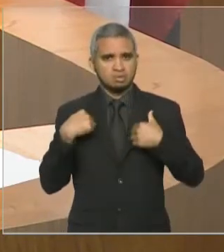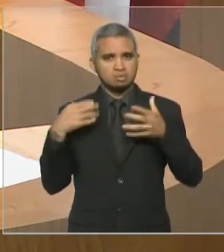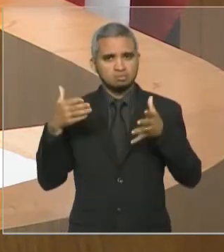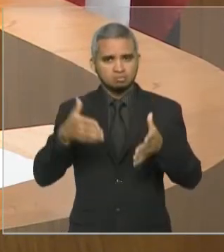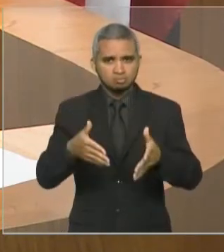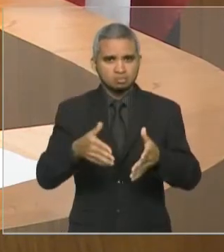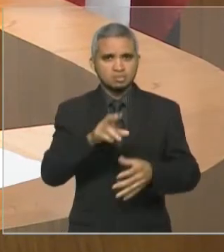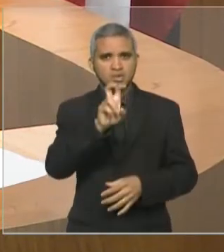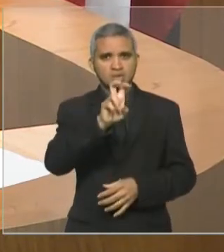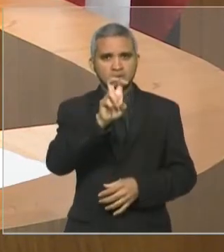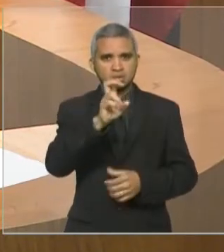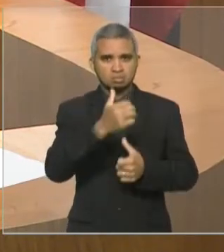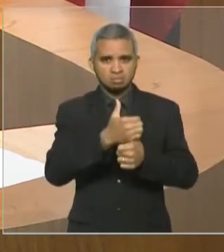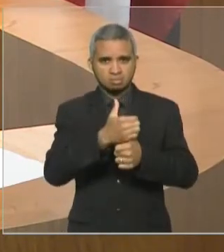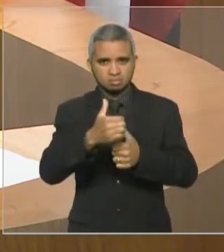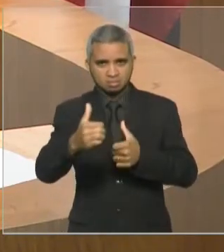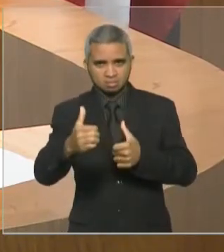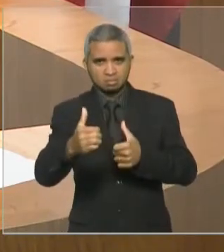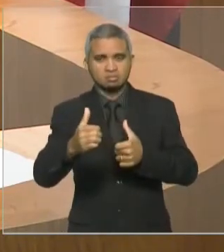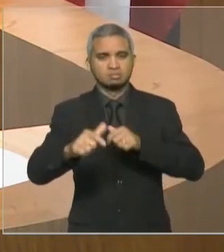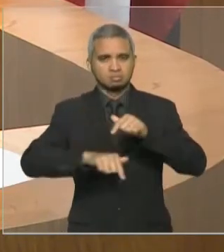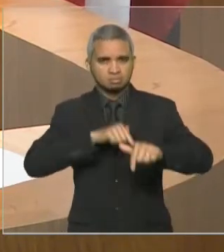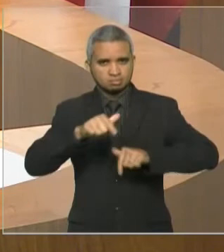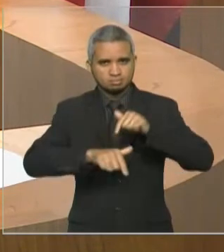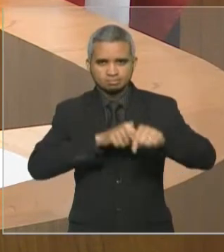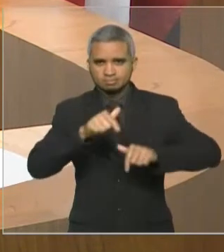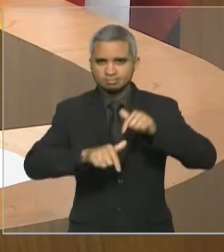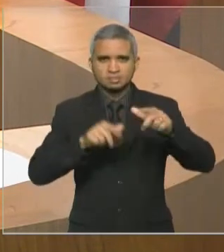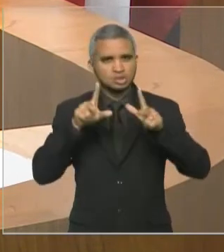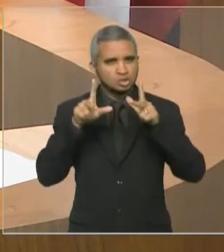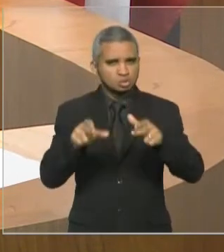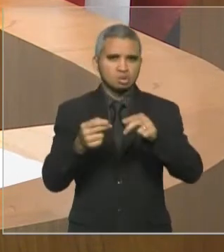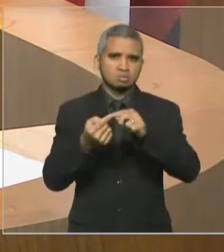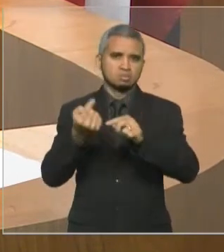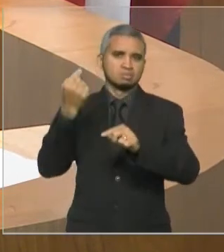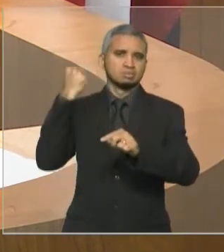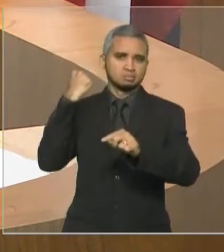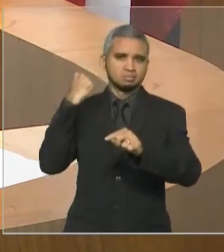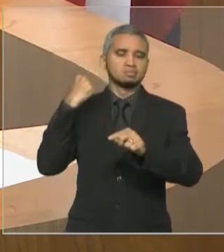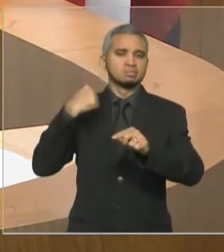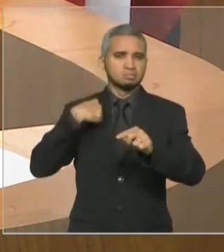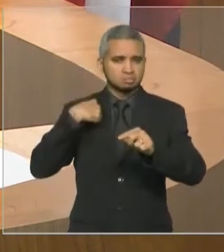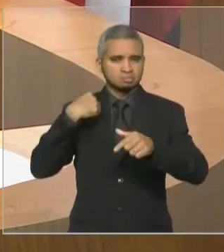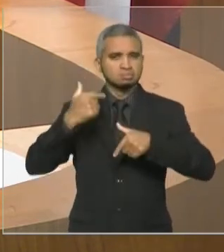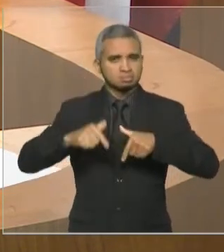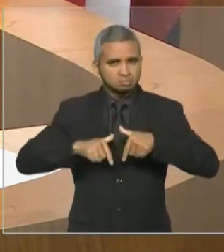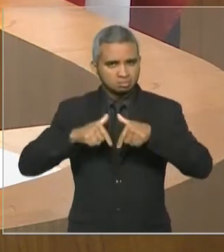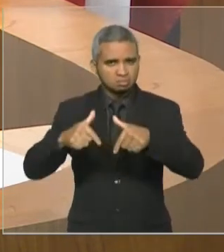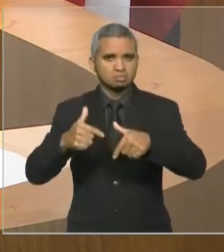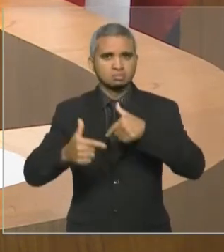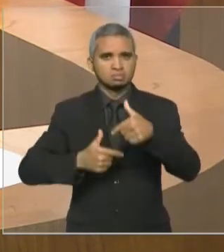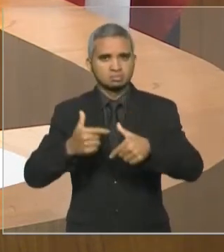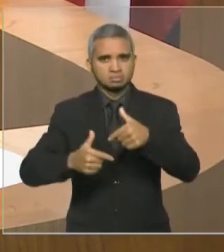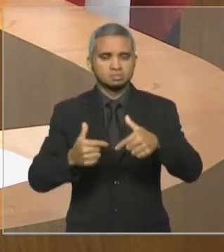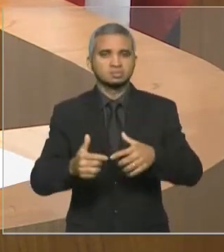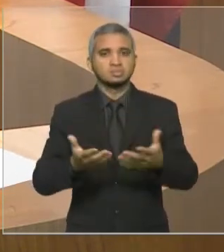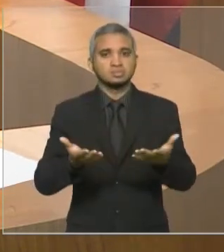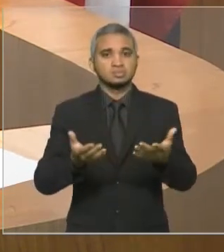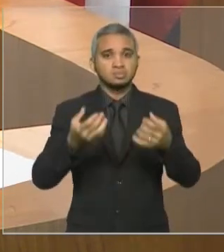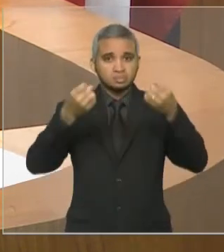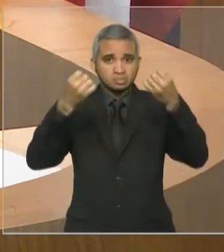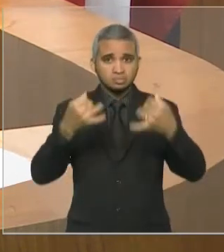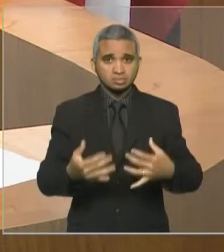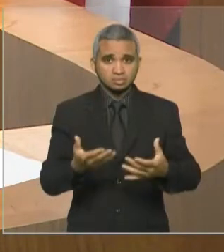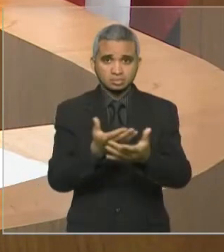mandato, fazer tudo aquilo que vinha fazendo antes. Então, devo dizer a todos os nossos colegas, deputados e